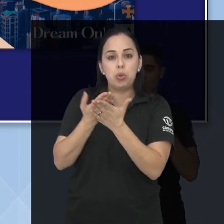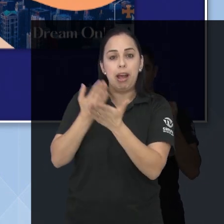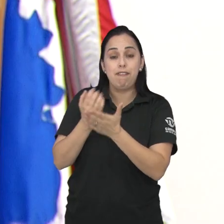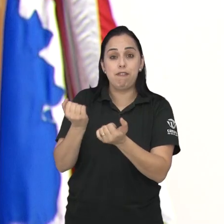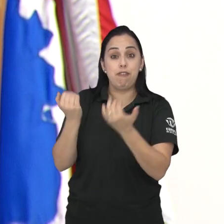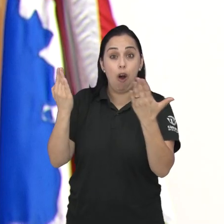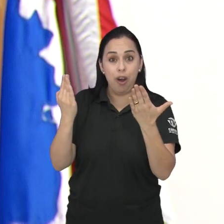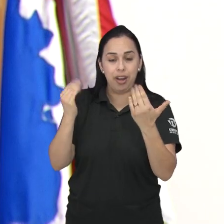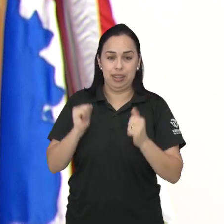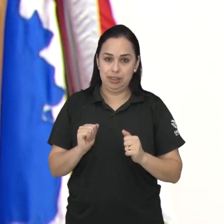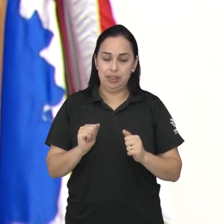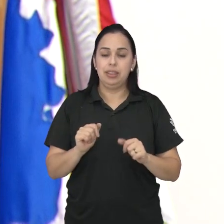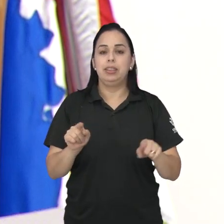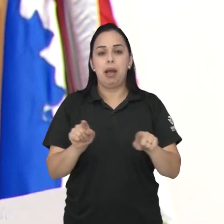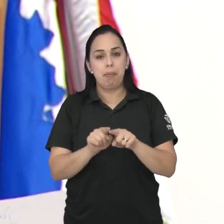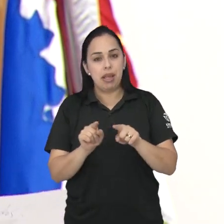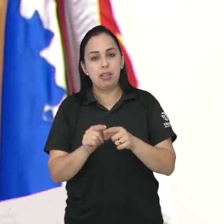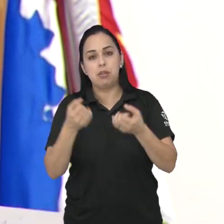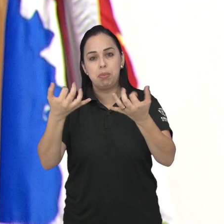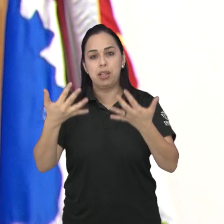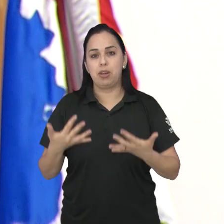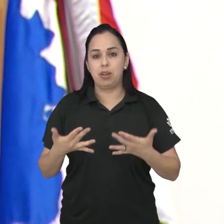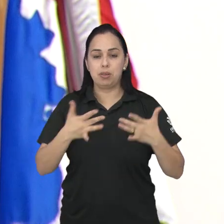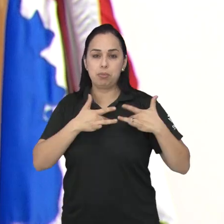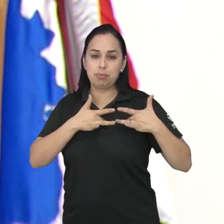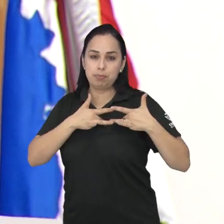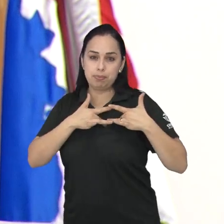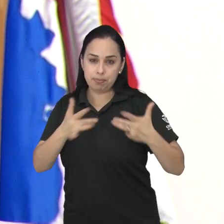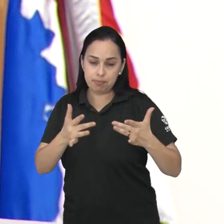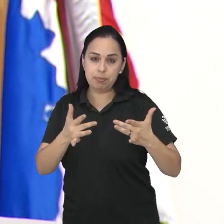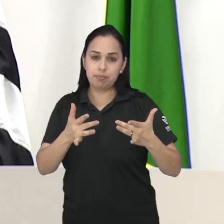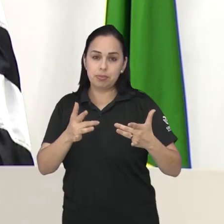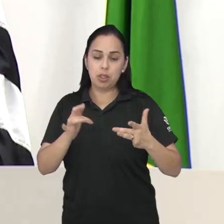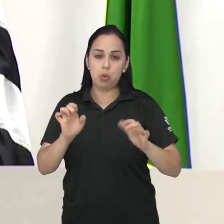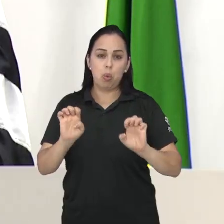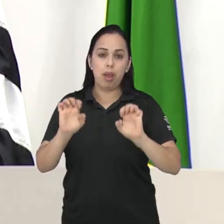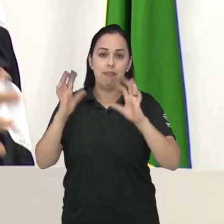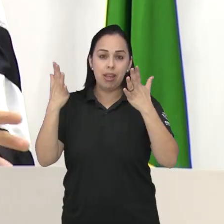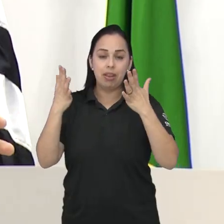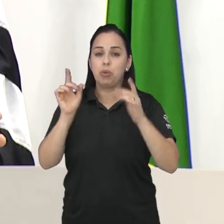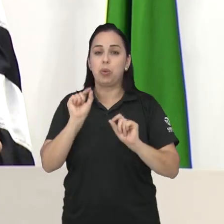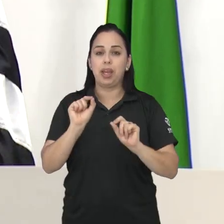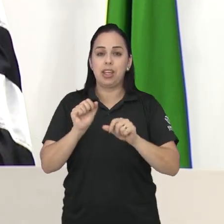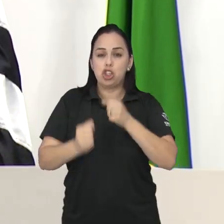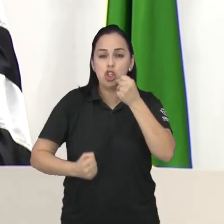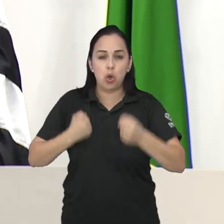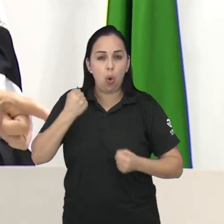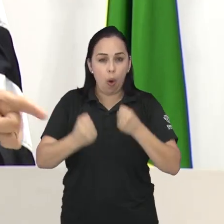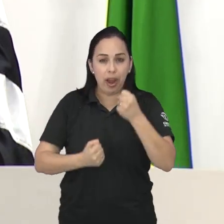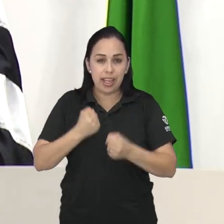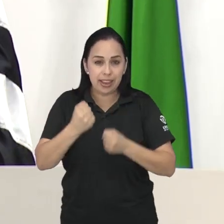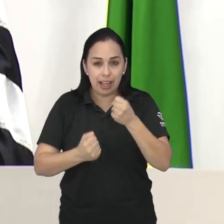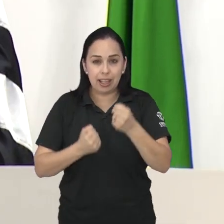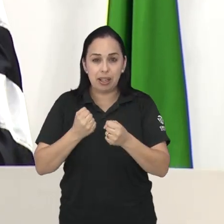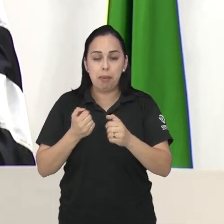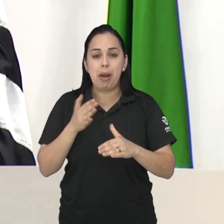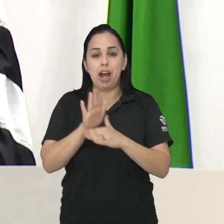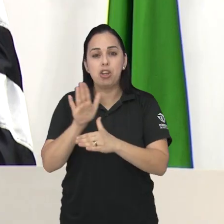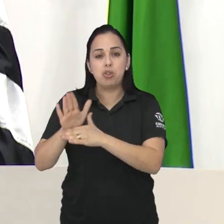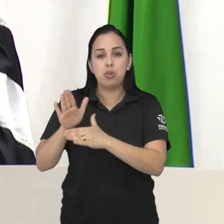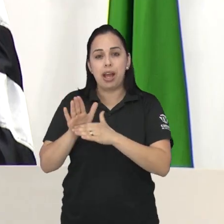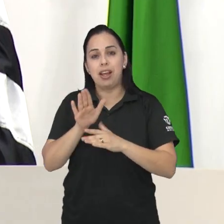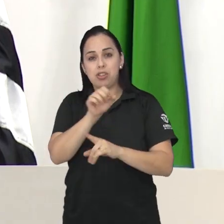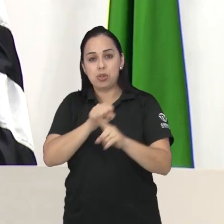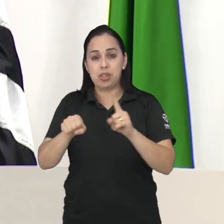exterior. Petiti também comentou sobre solidariedade e um evento de corrida que reuniu moradores em prol